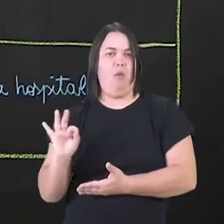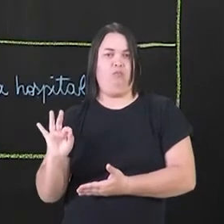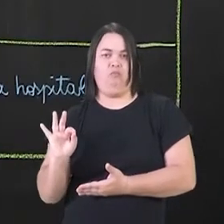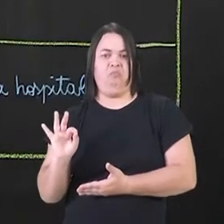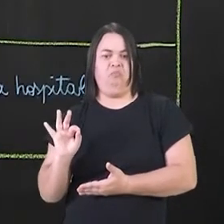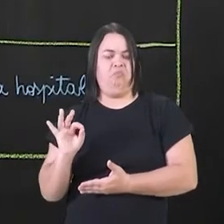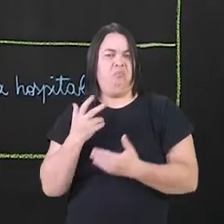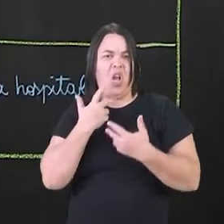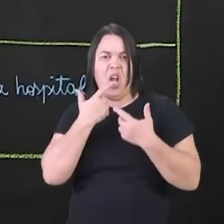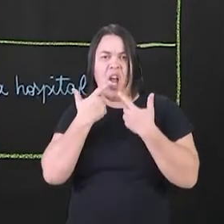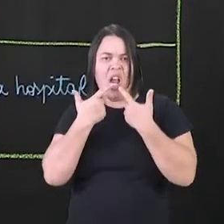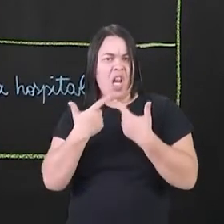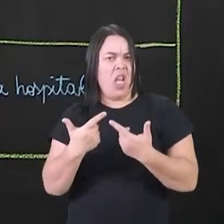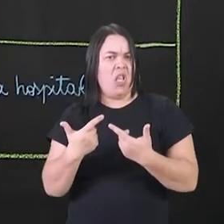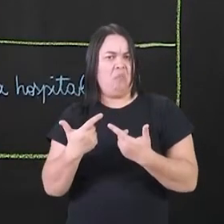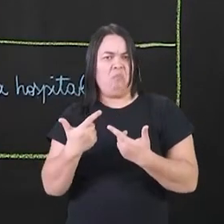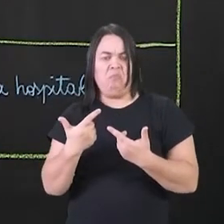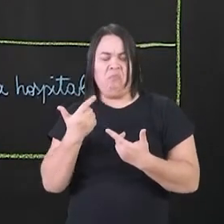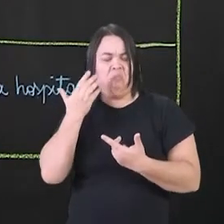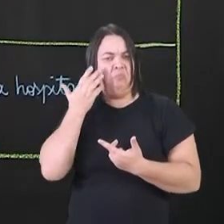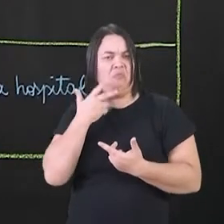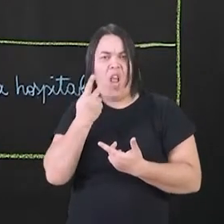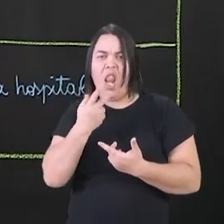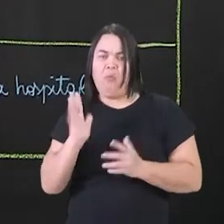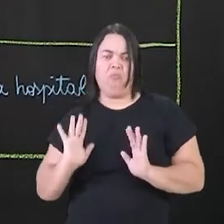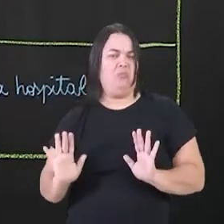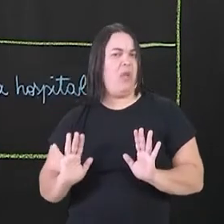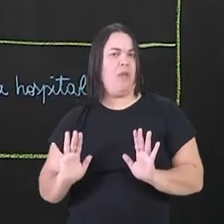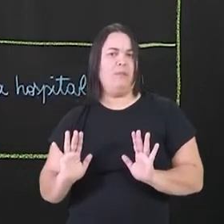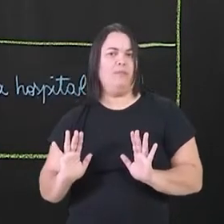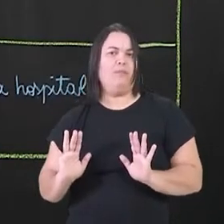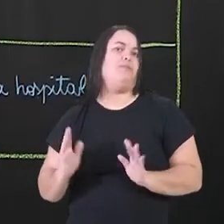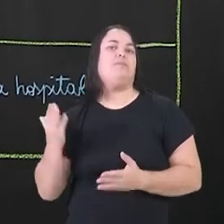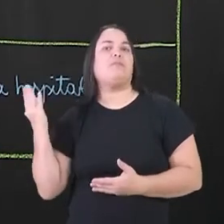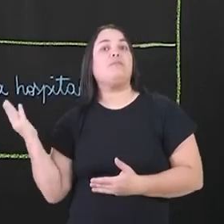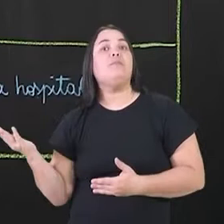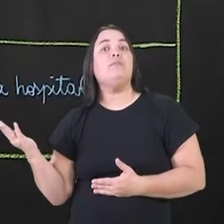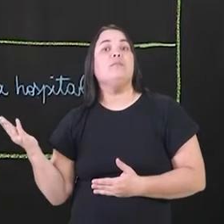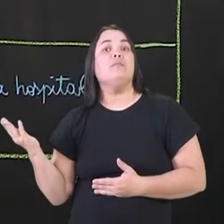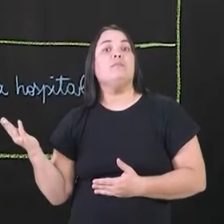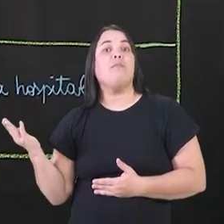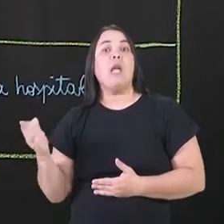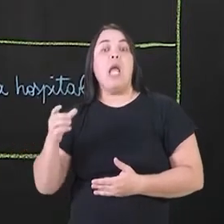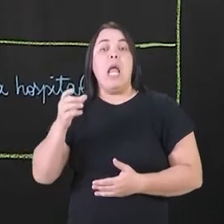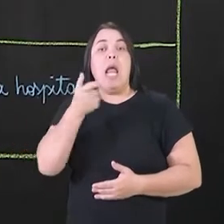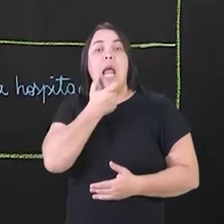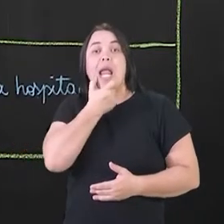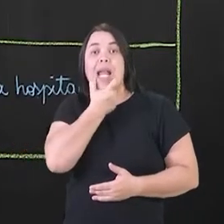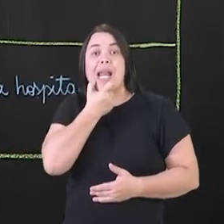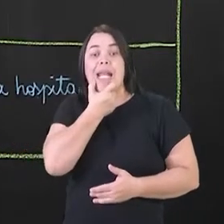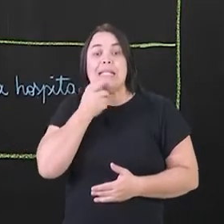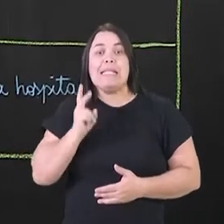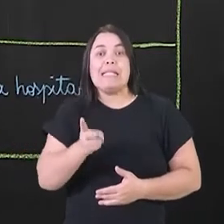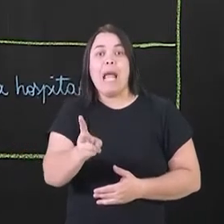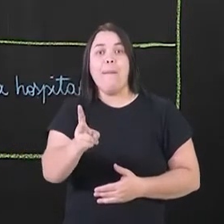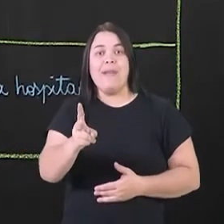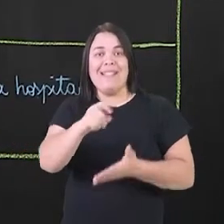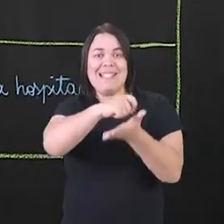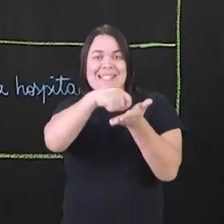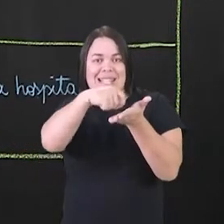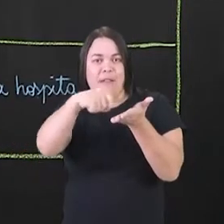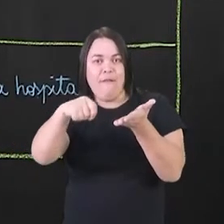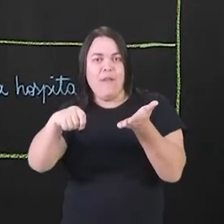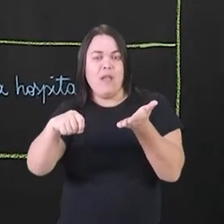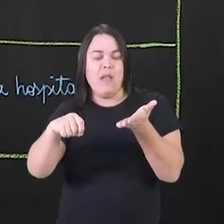can't speak Mandarin. Lembrando, ó, Mandarin, English, Português. Toda vez que a gente falar de um